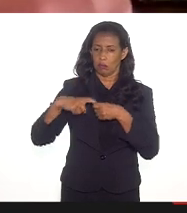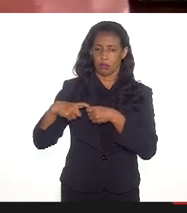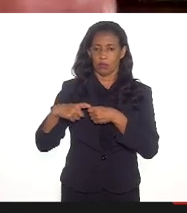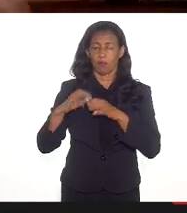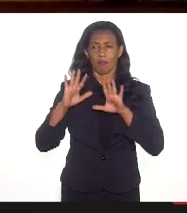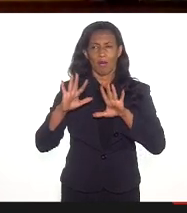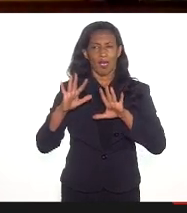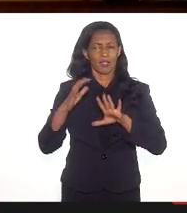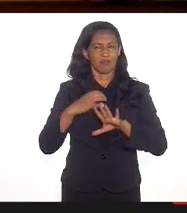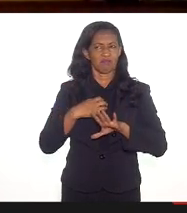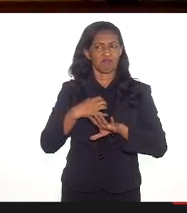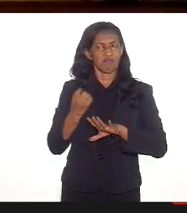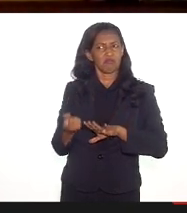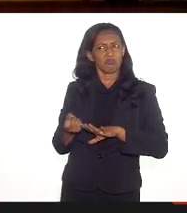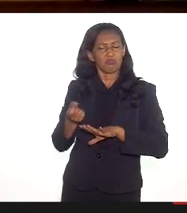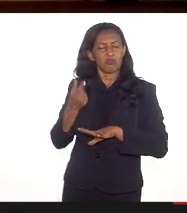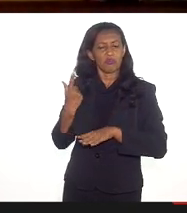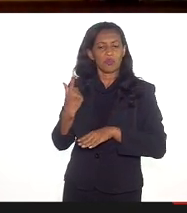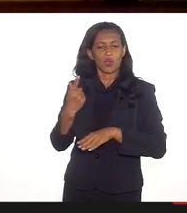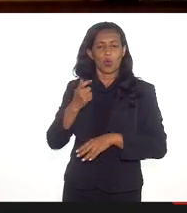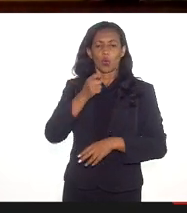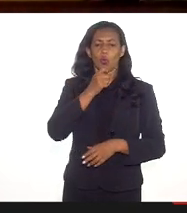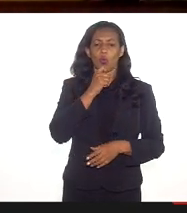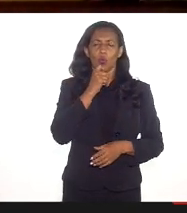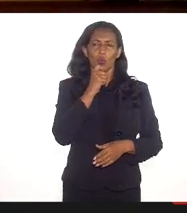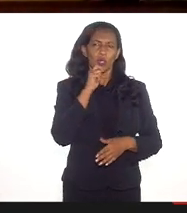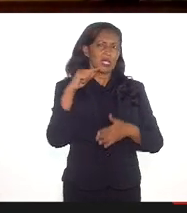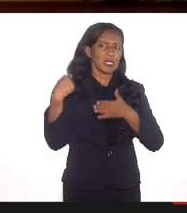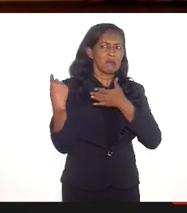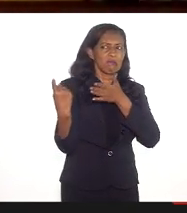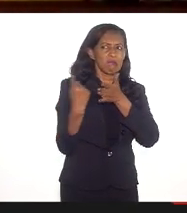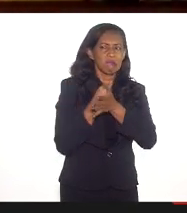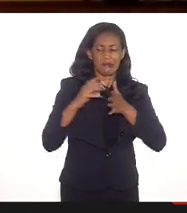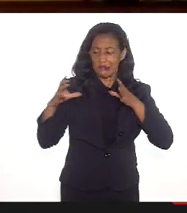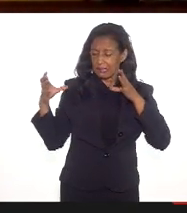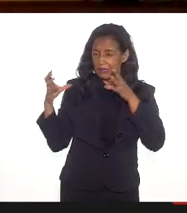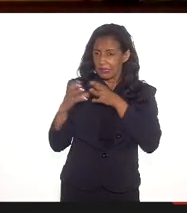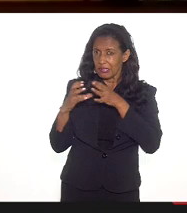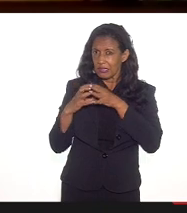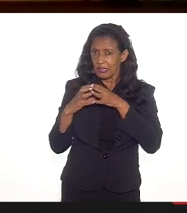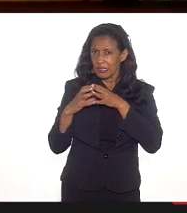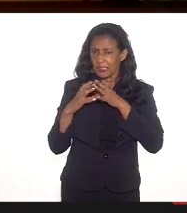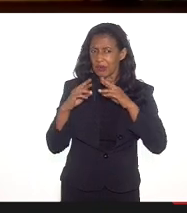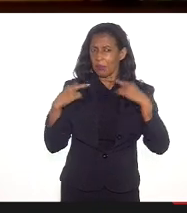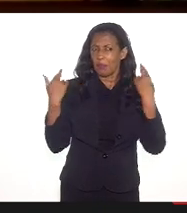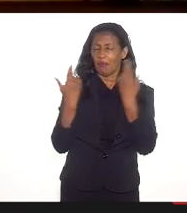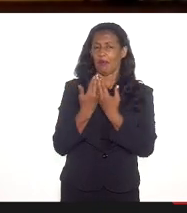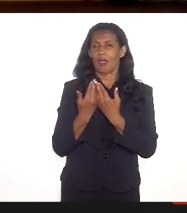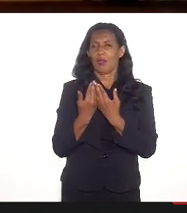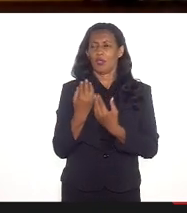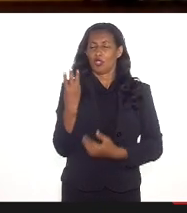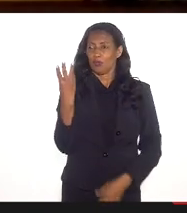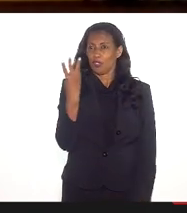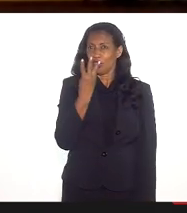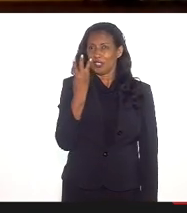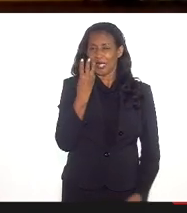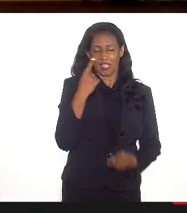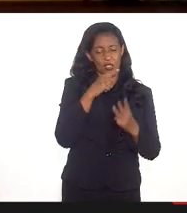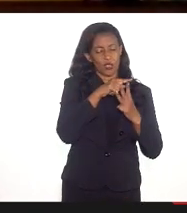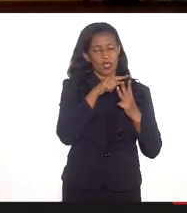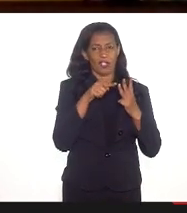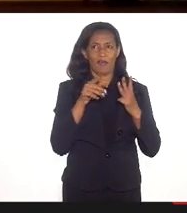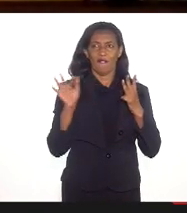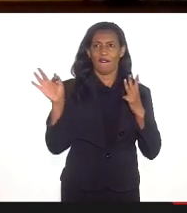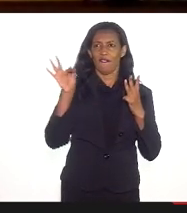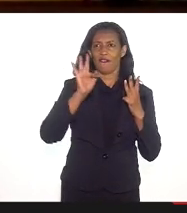causa uma certa estranheza, né? Não ter se consultado a massa crítica dessa fundação. Ora, nós temos 3 faculdades de sistema